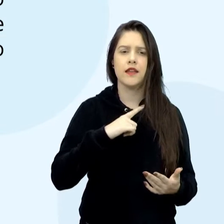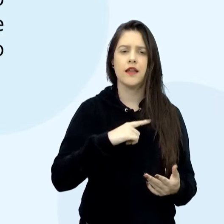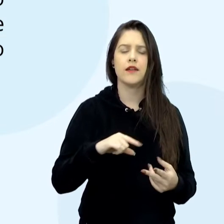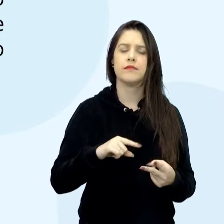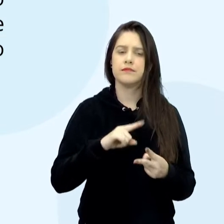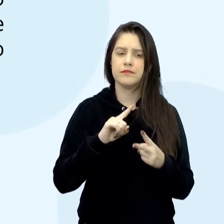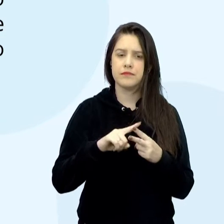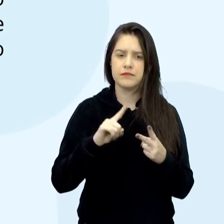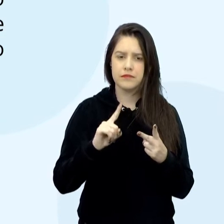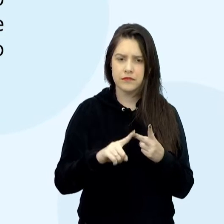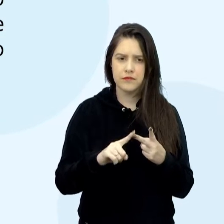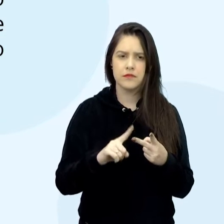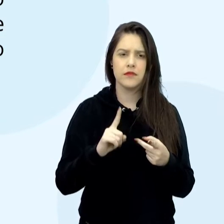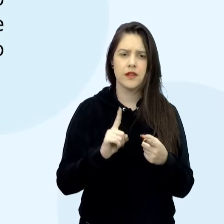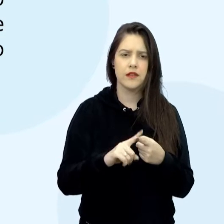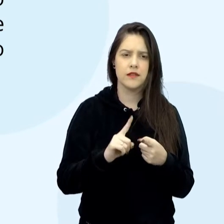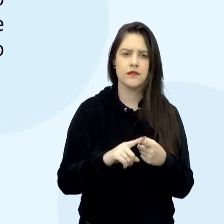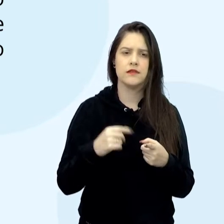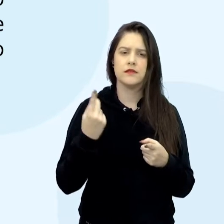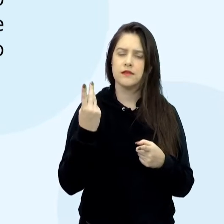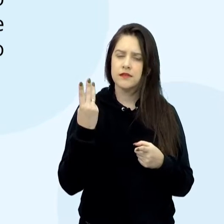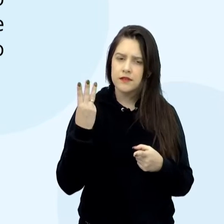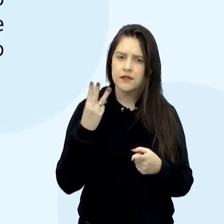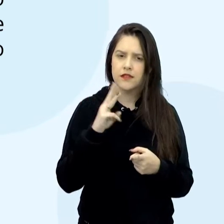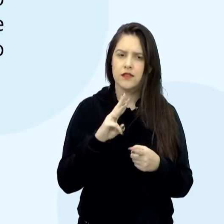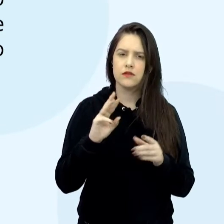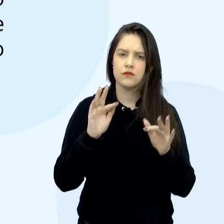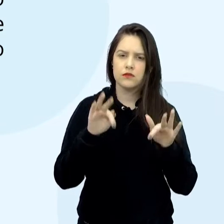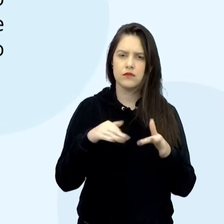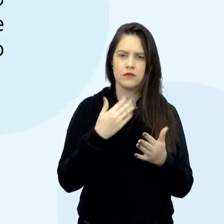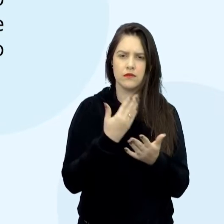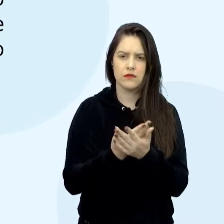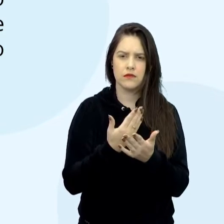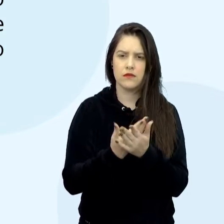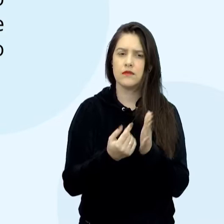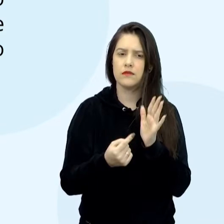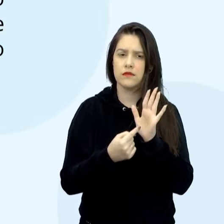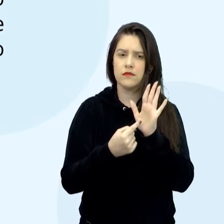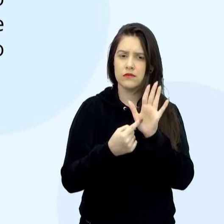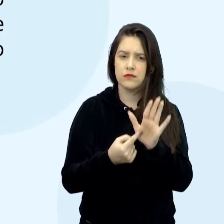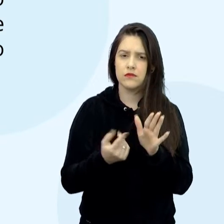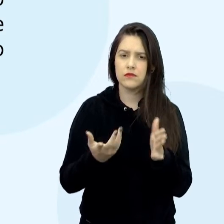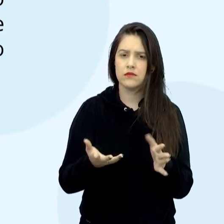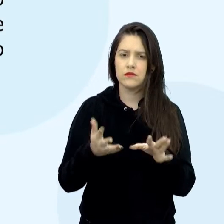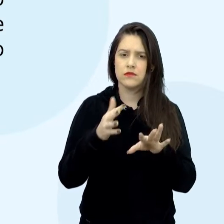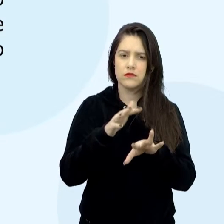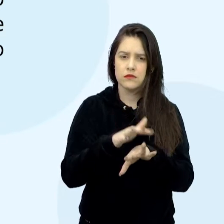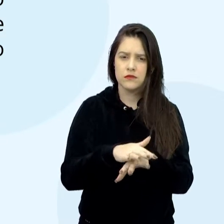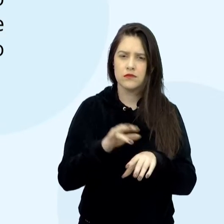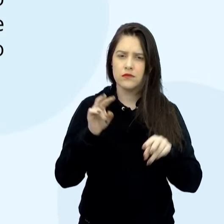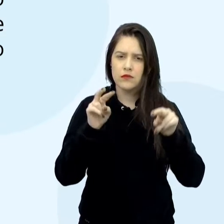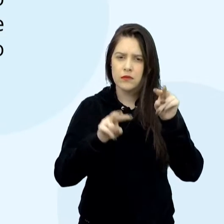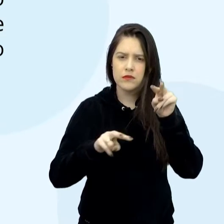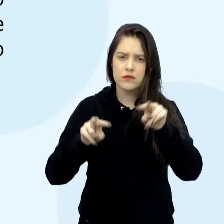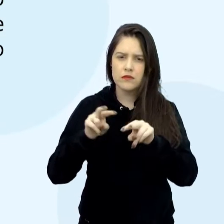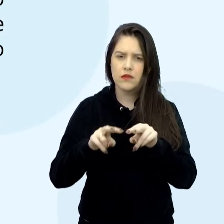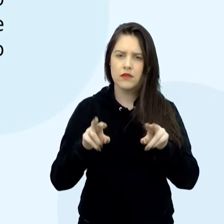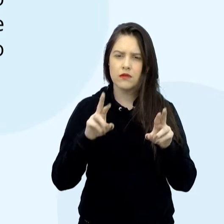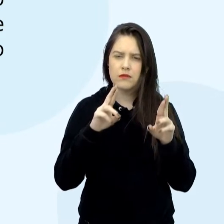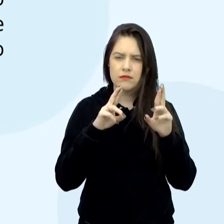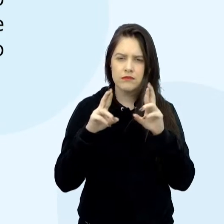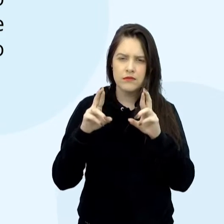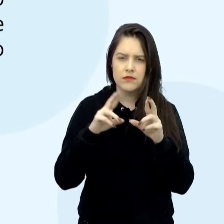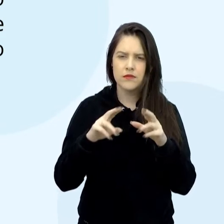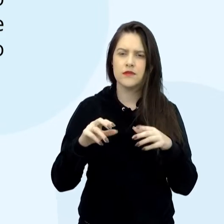de apresentações de suas conclusões sobre o observatório de imprensa e as modalidades que acompanharam, né? As que